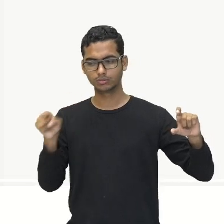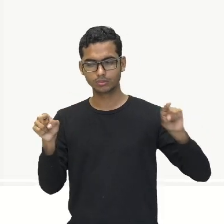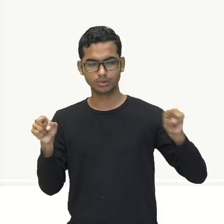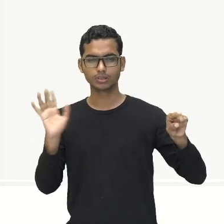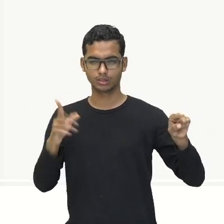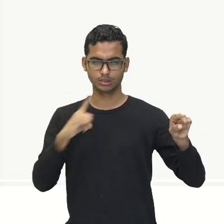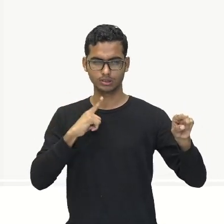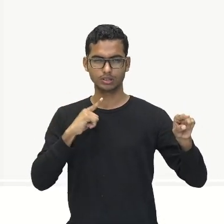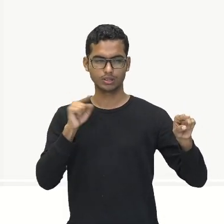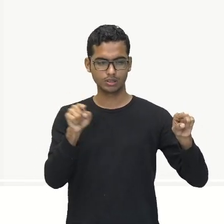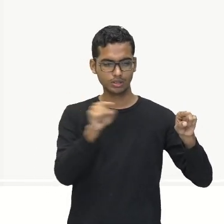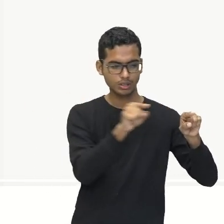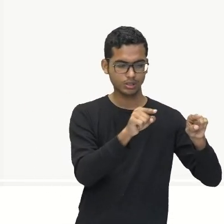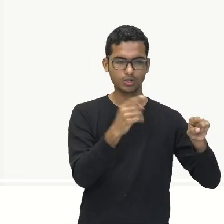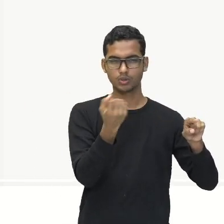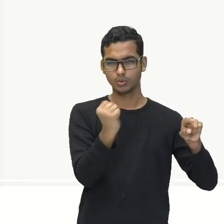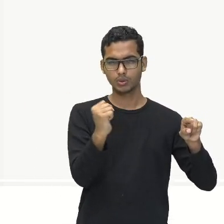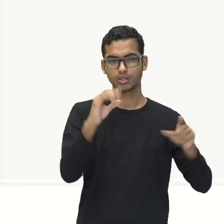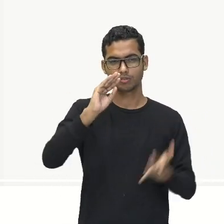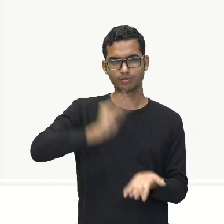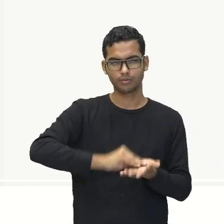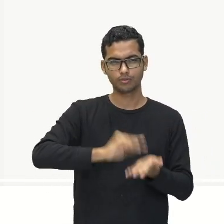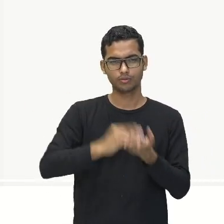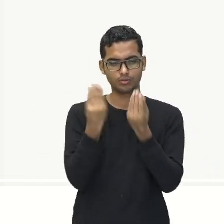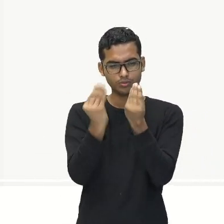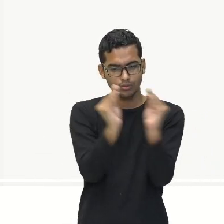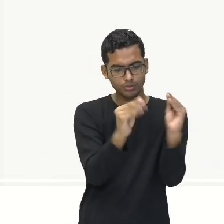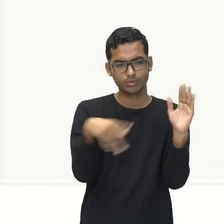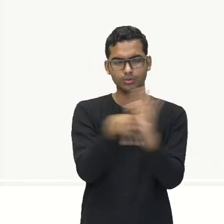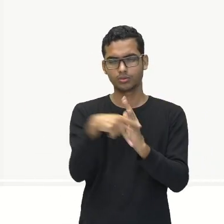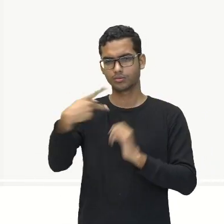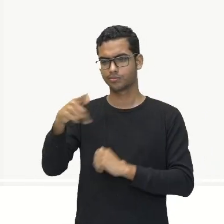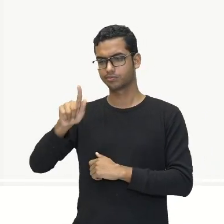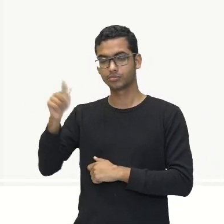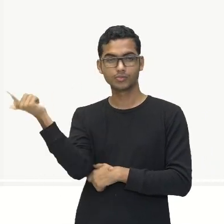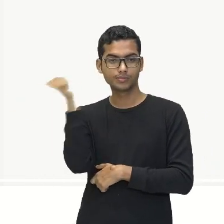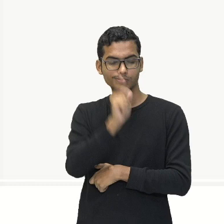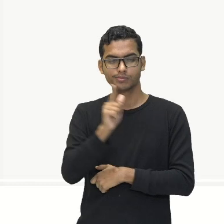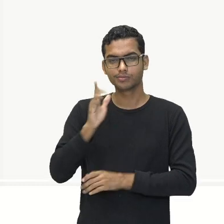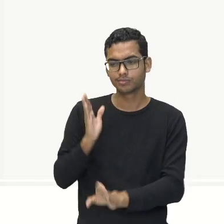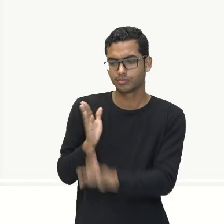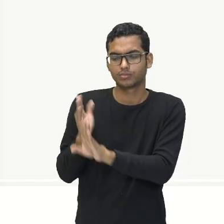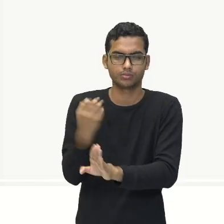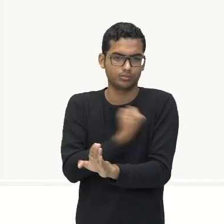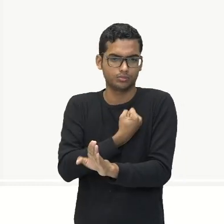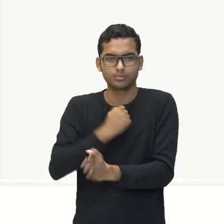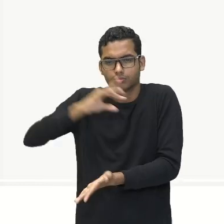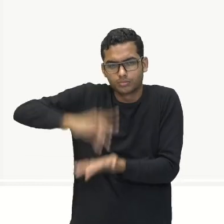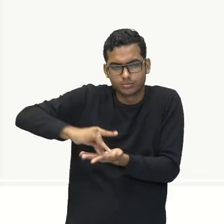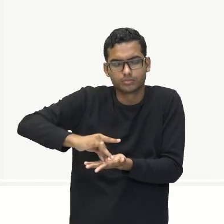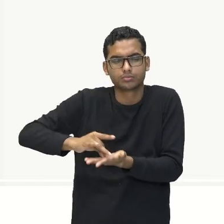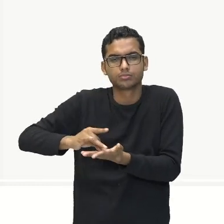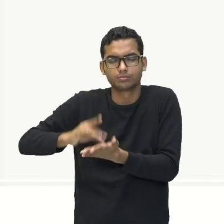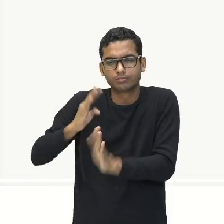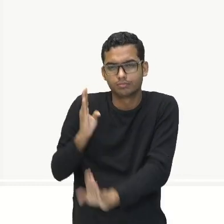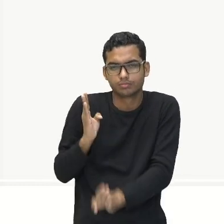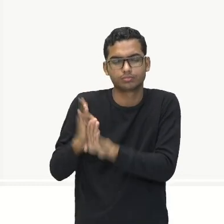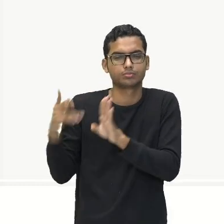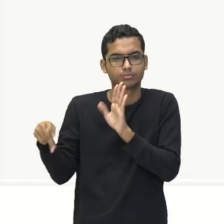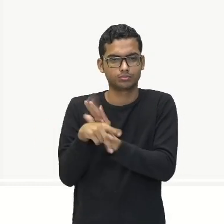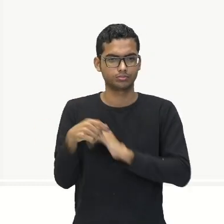PG. Tá? É dessa maneira que a gente vai encontrar